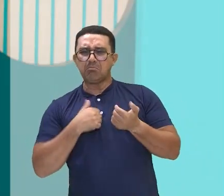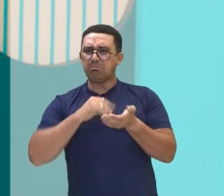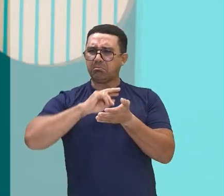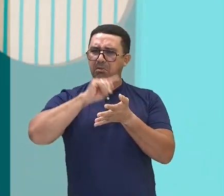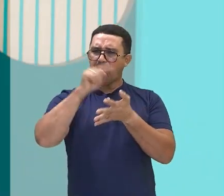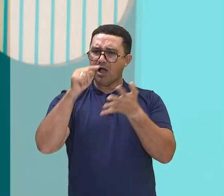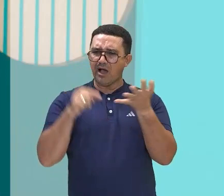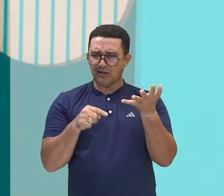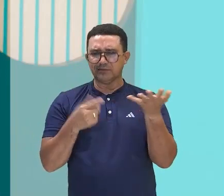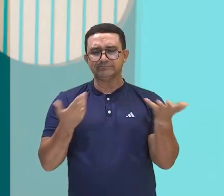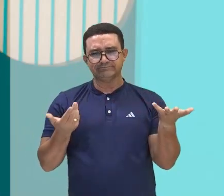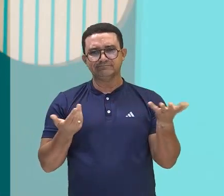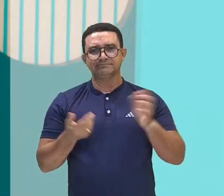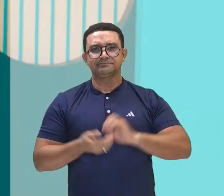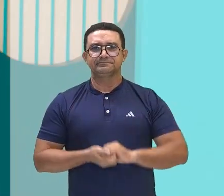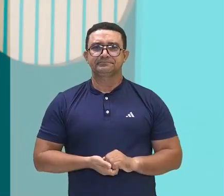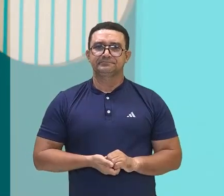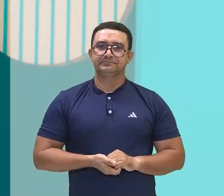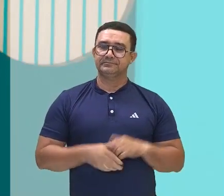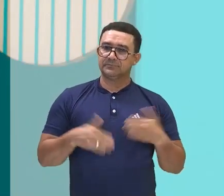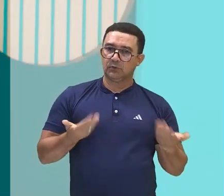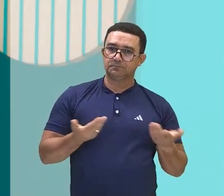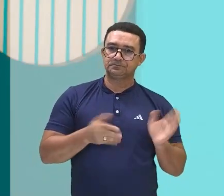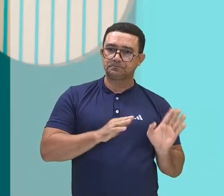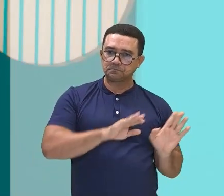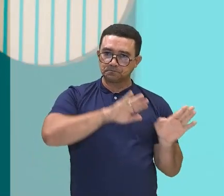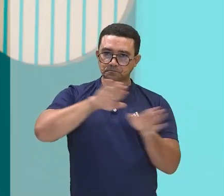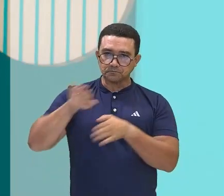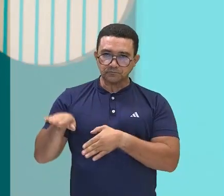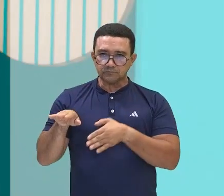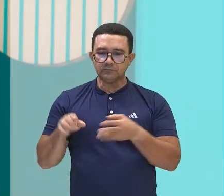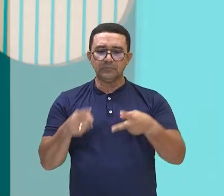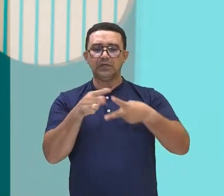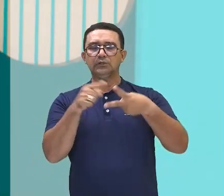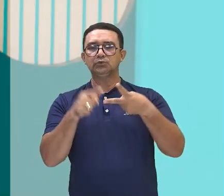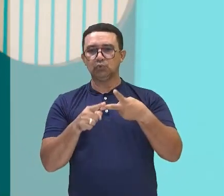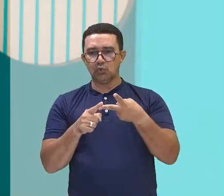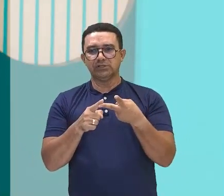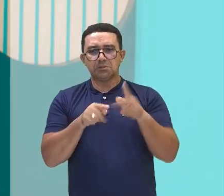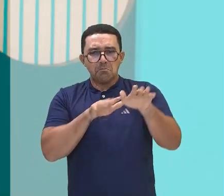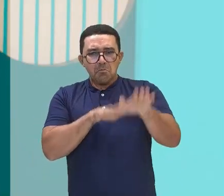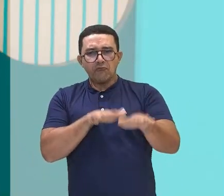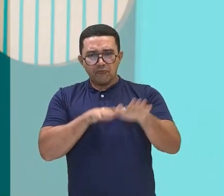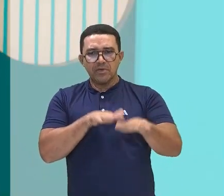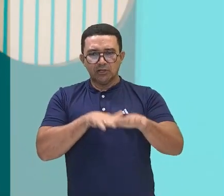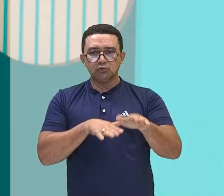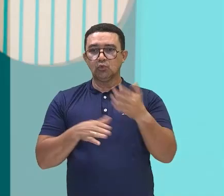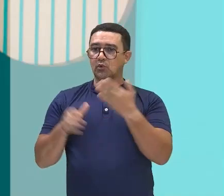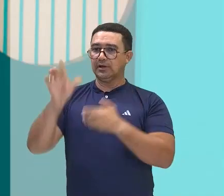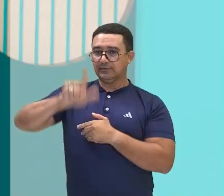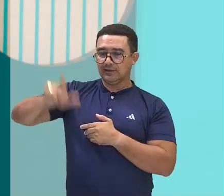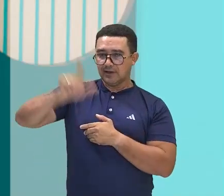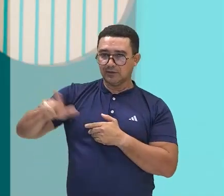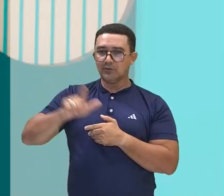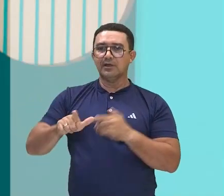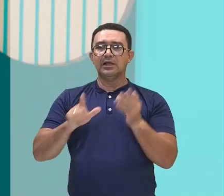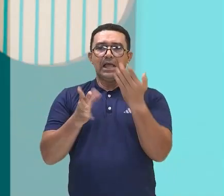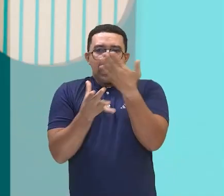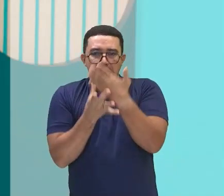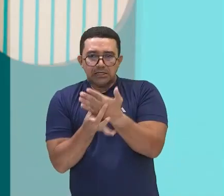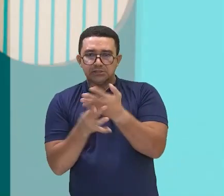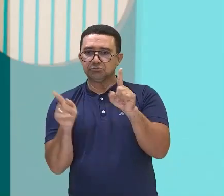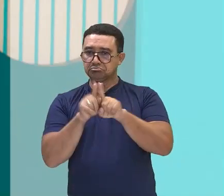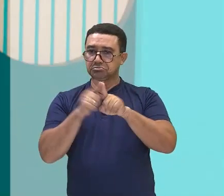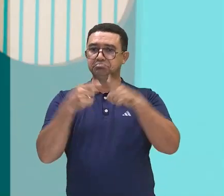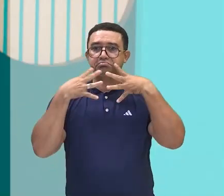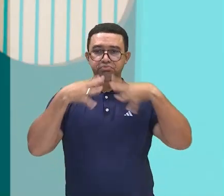de zoomorfização. Em relação a essas duas escolas literárias, não é? O realismo, depois naturalismo, nós vamos ter